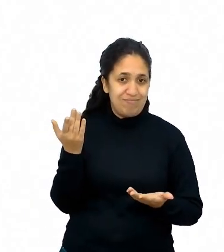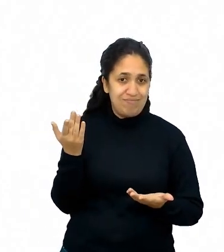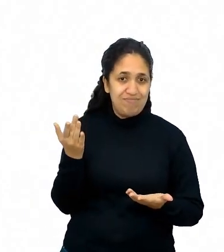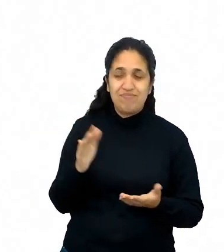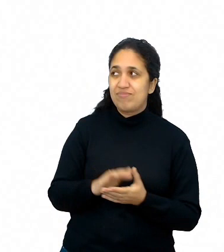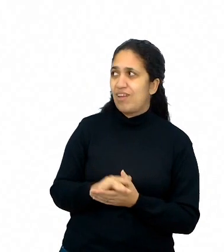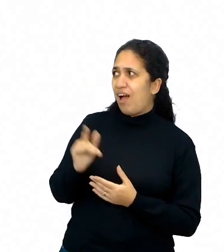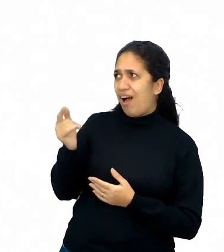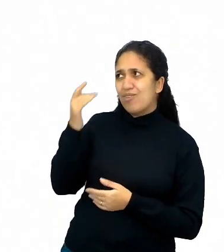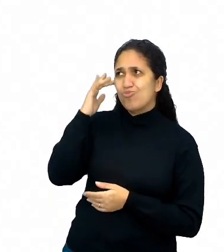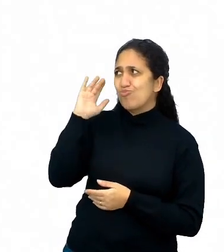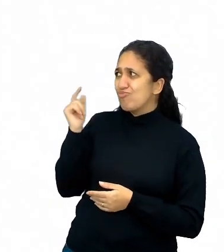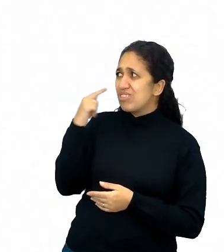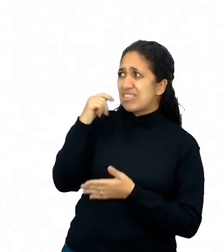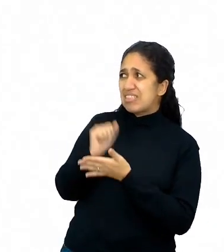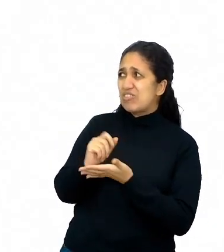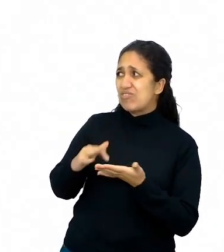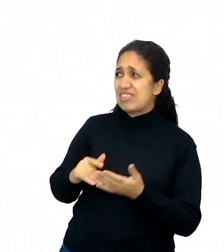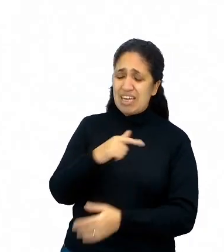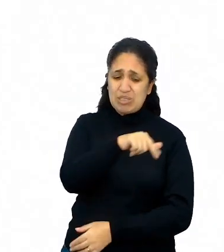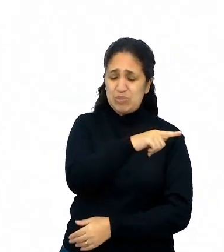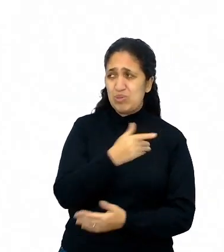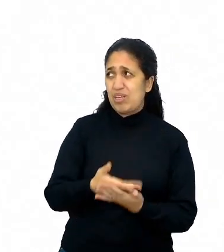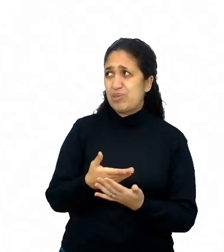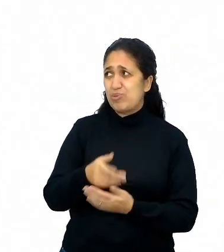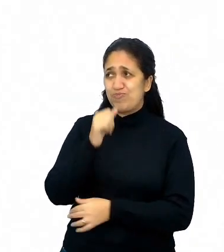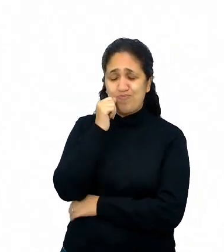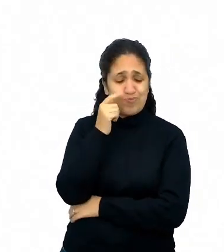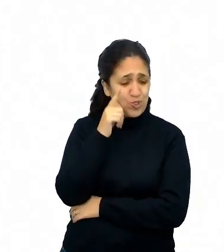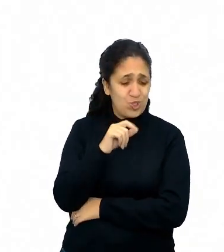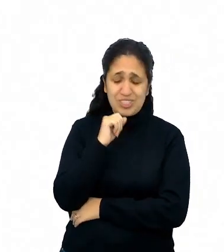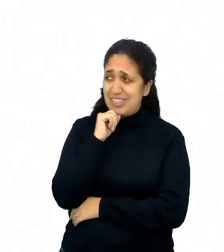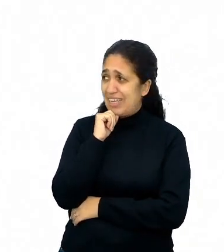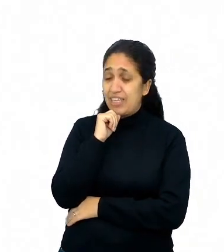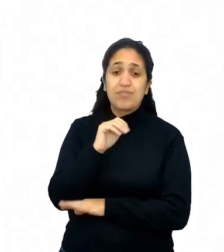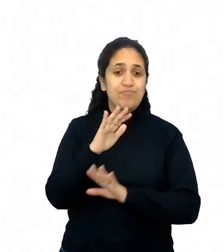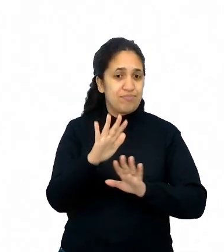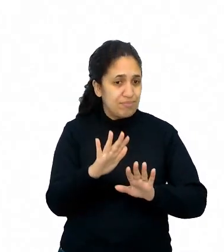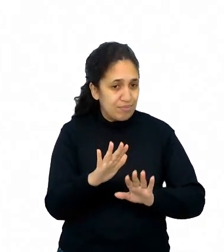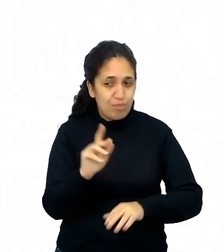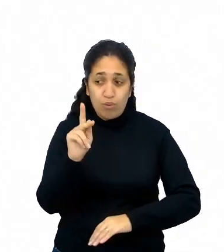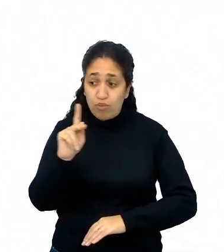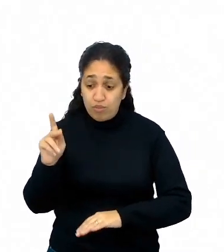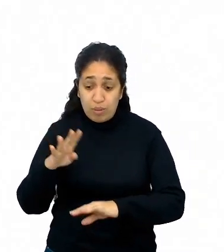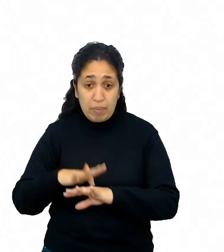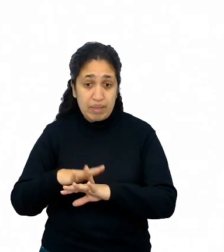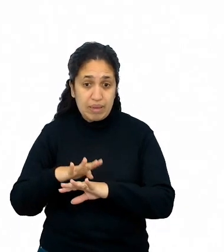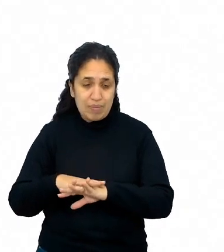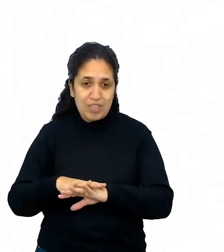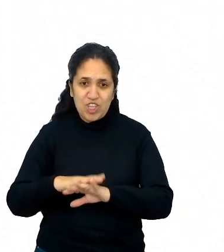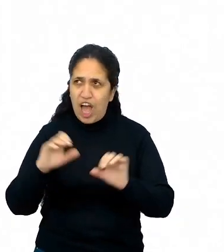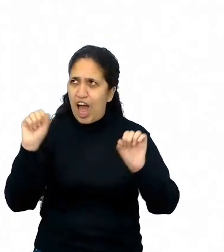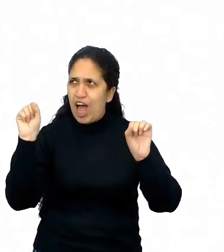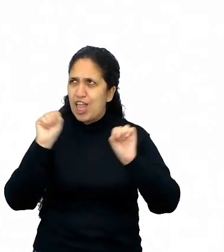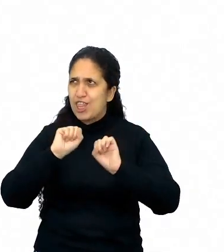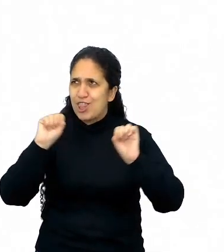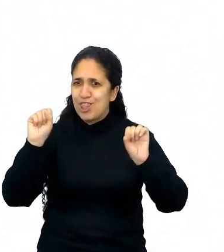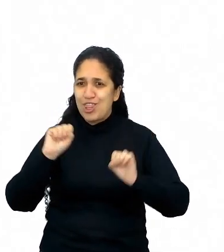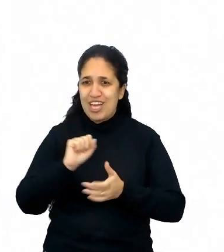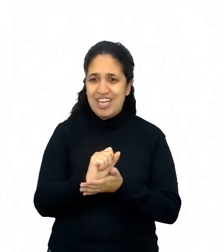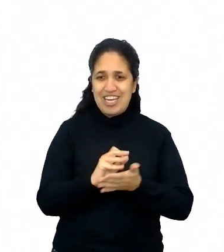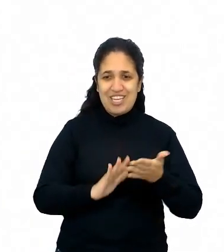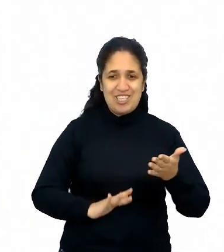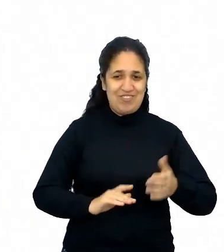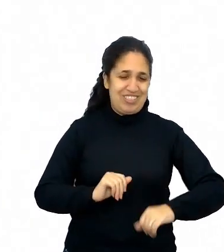Não sei se essa atividade meus alunos vão aguentar. Tenho certeza, gente, professor de matemática adora uma atividade,